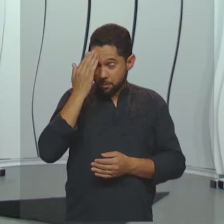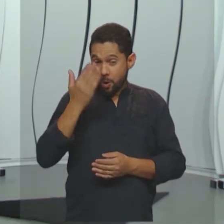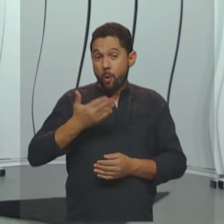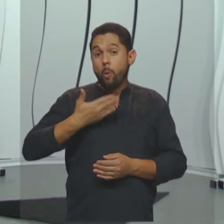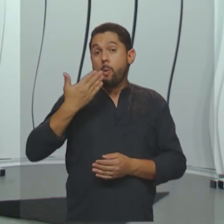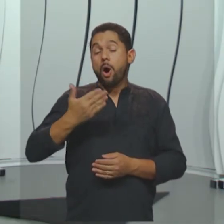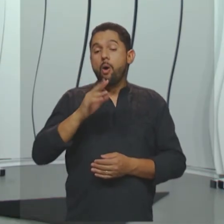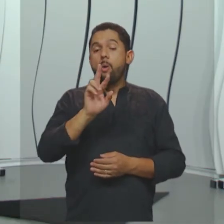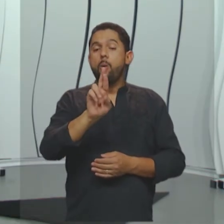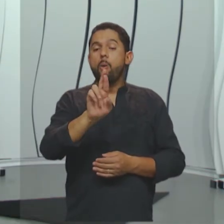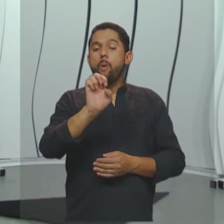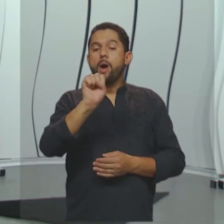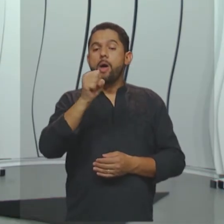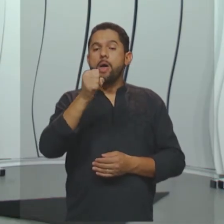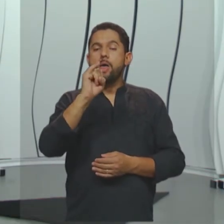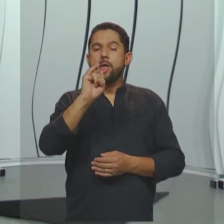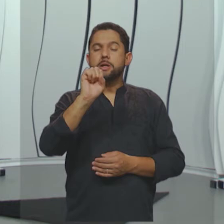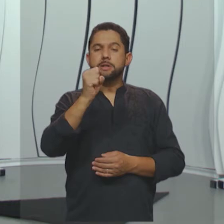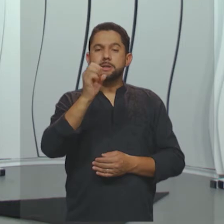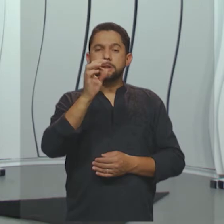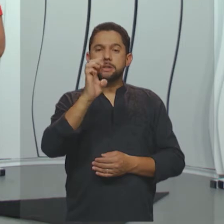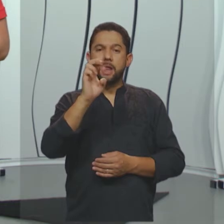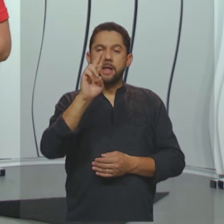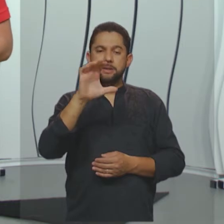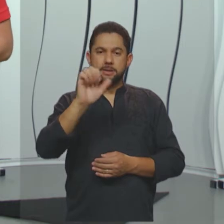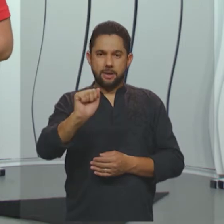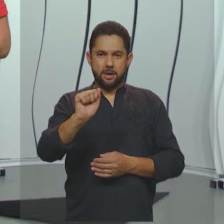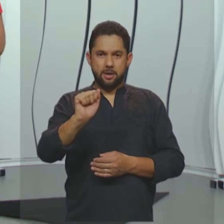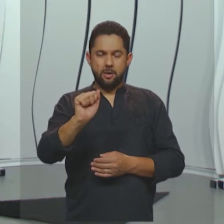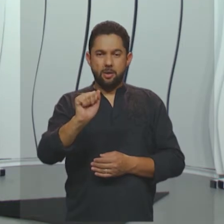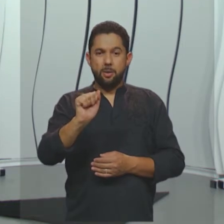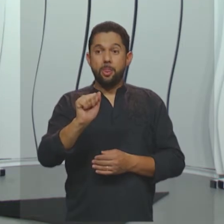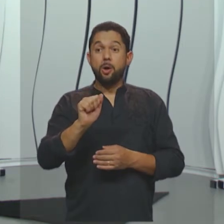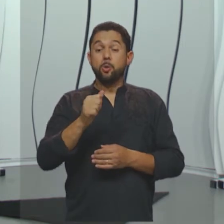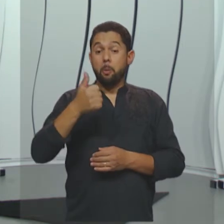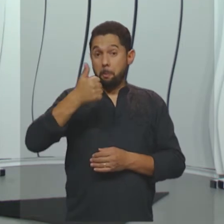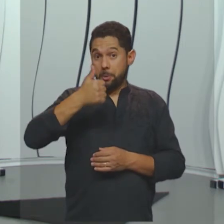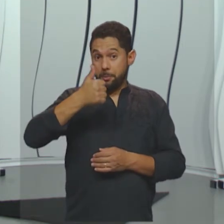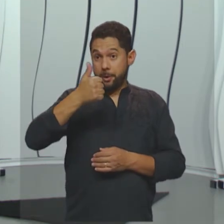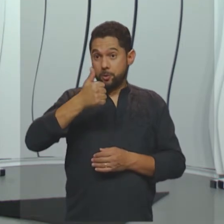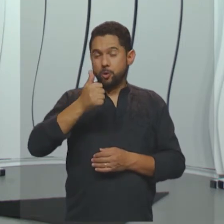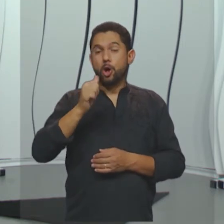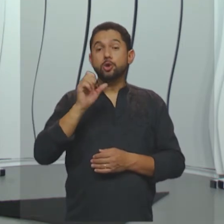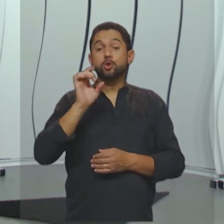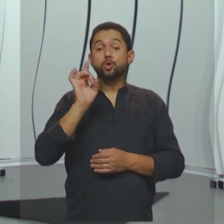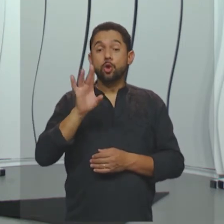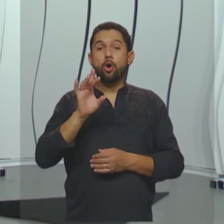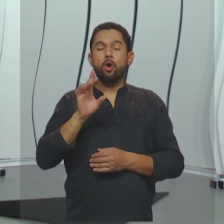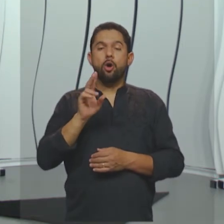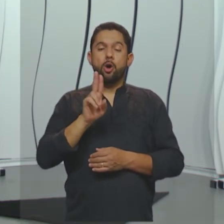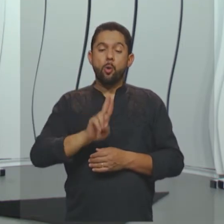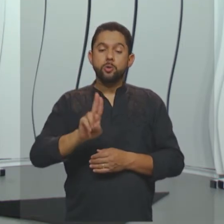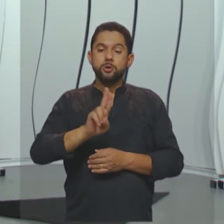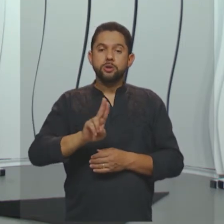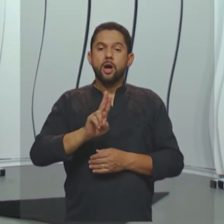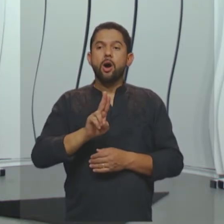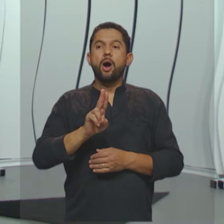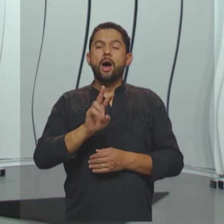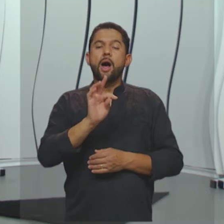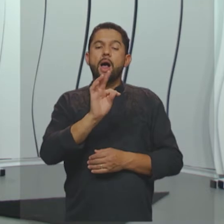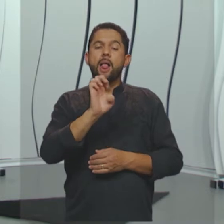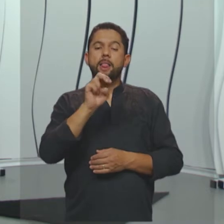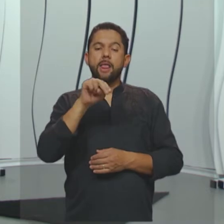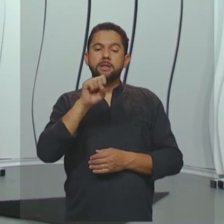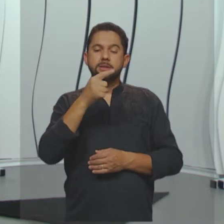que é a resistência do resistor 1, basta eu pegar o valor da tensão que eu achei